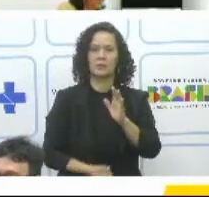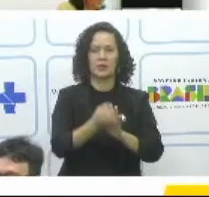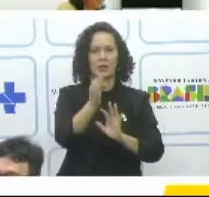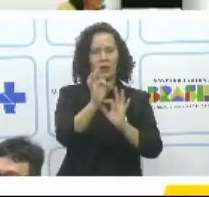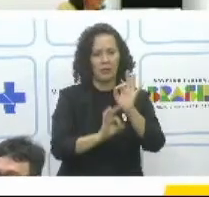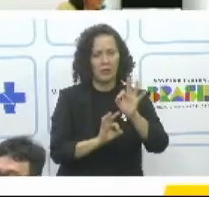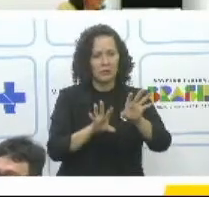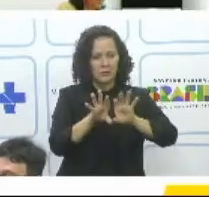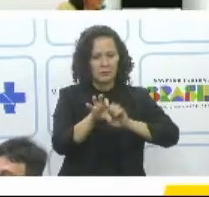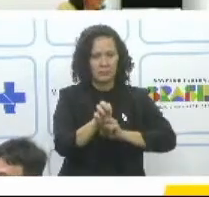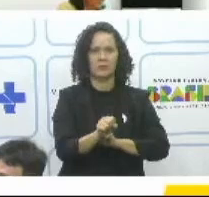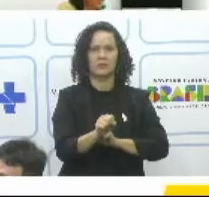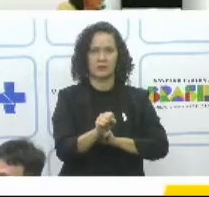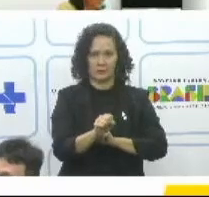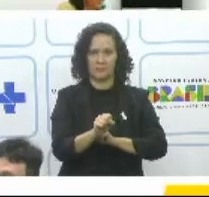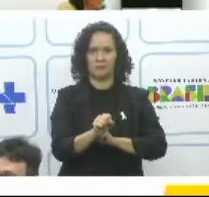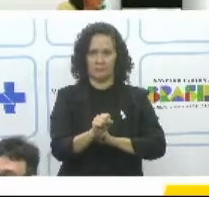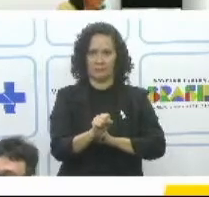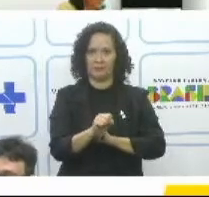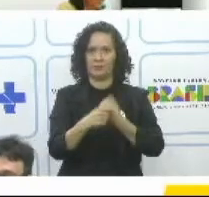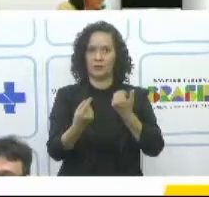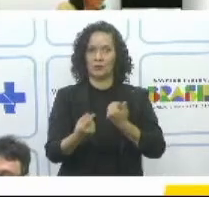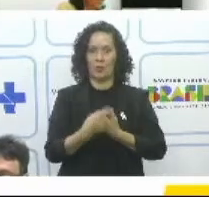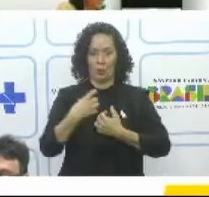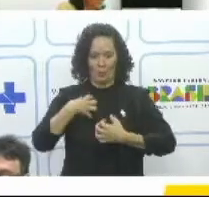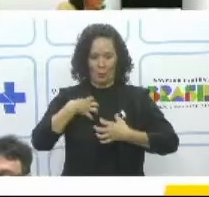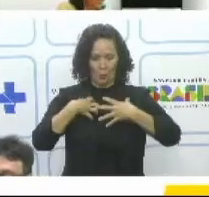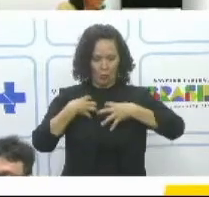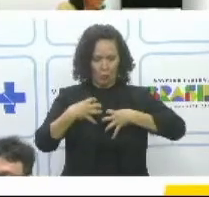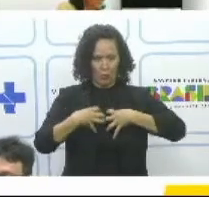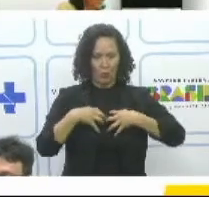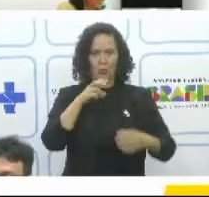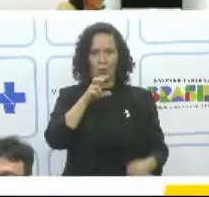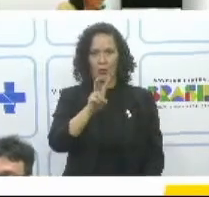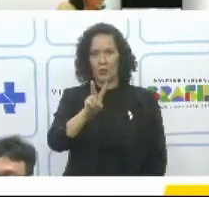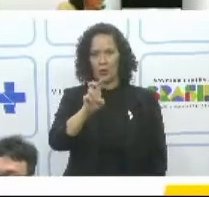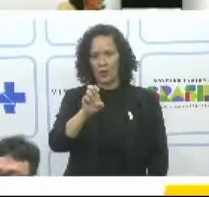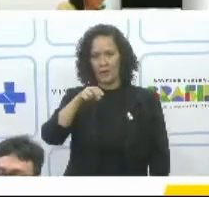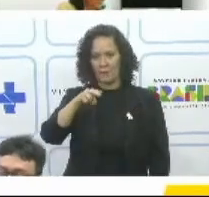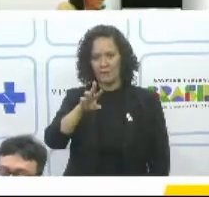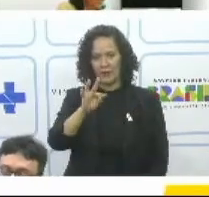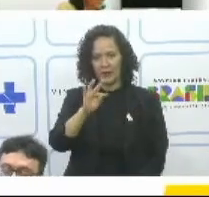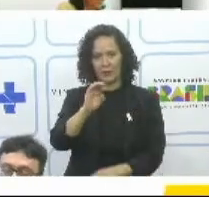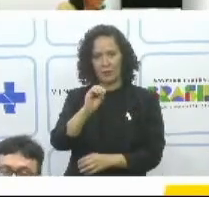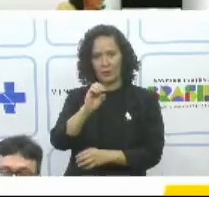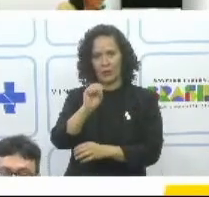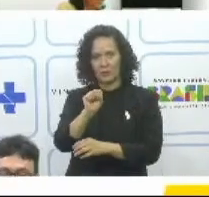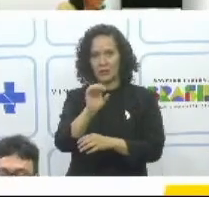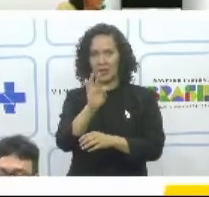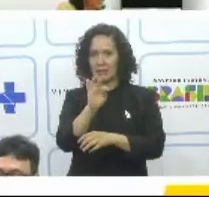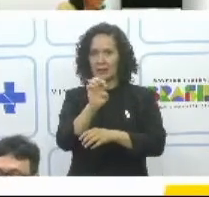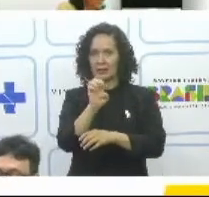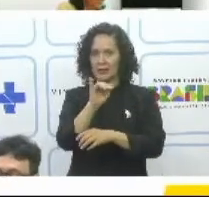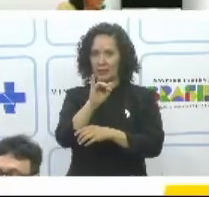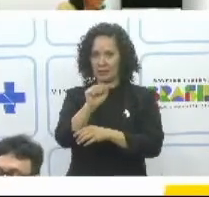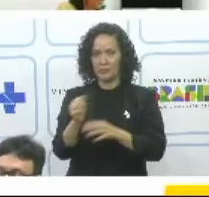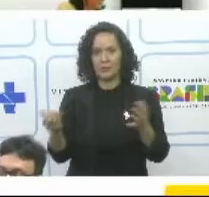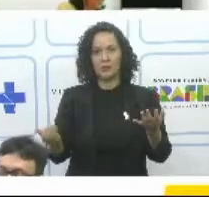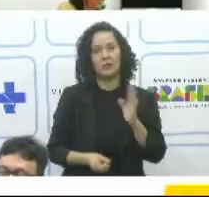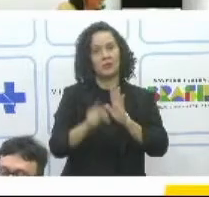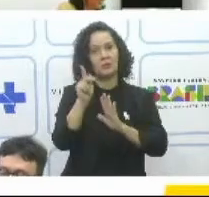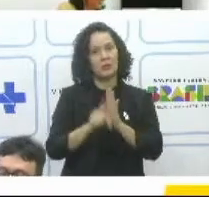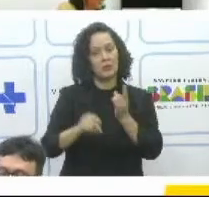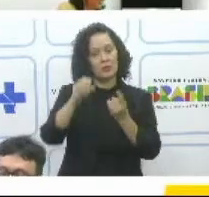de formação em ventosoterapia, que os professores aqui vão abordar bastante, e um projeto agora com a Fiocruz